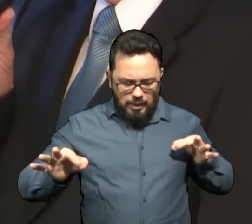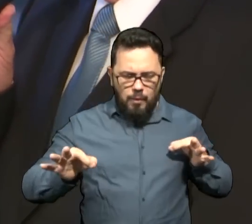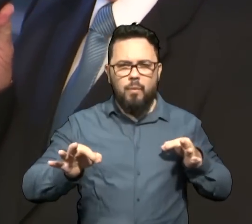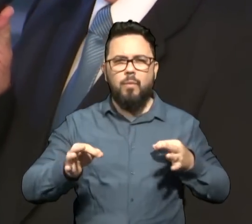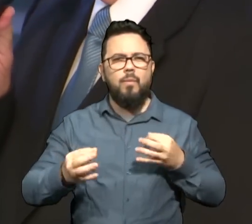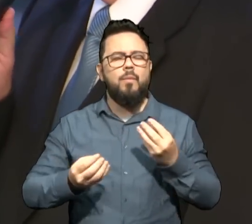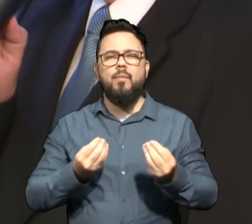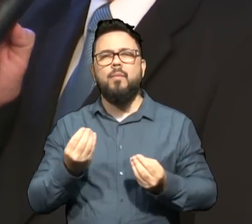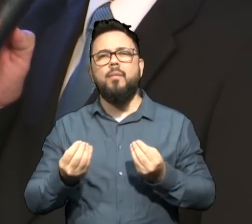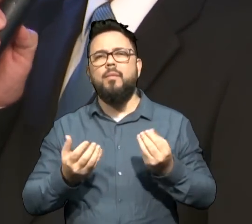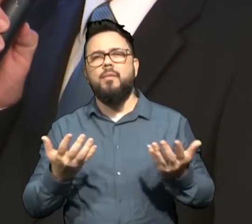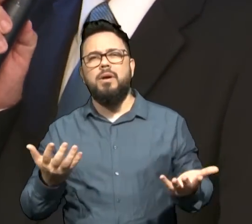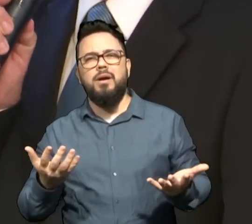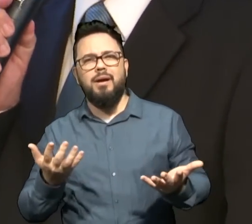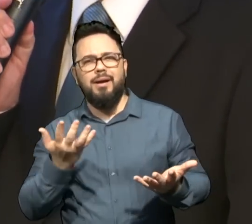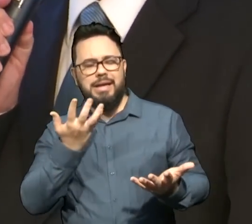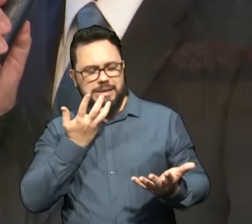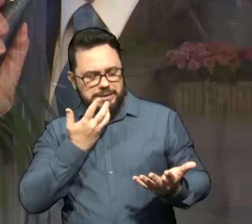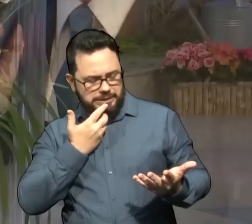medir meu